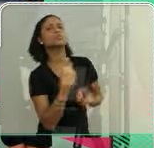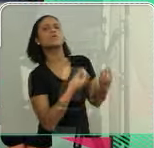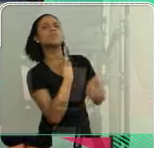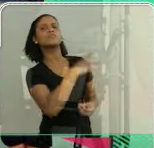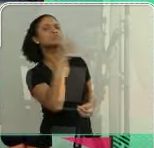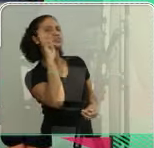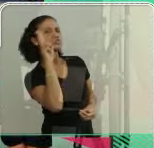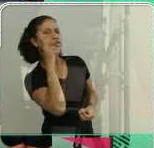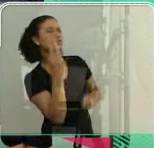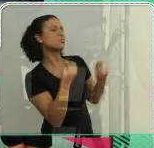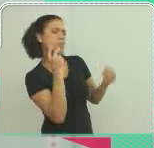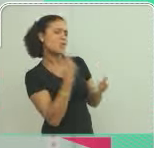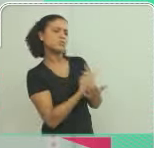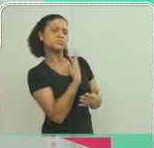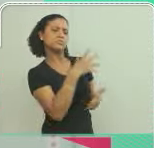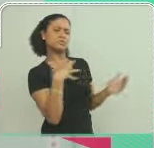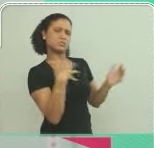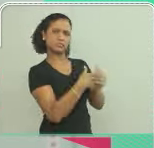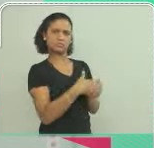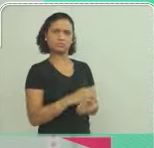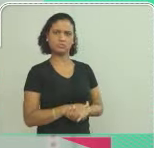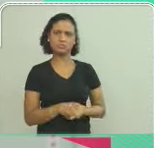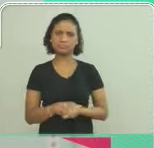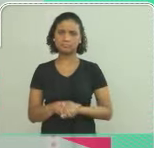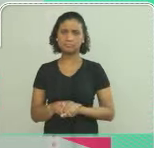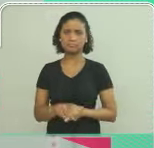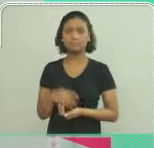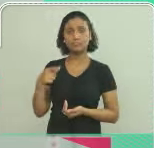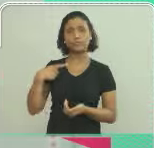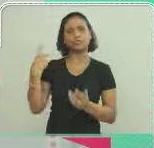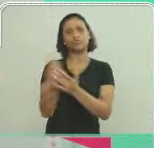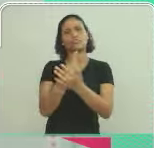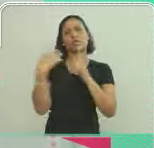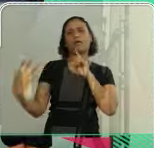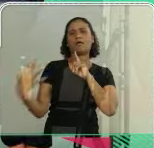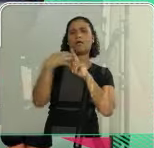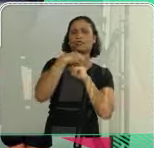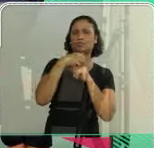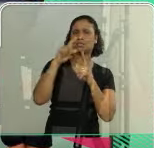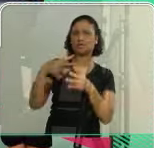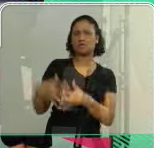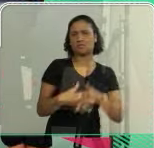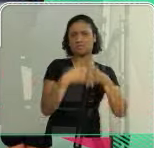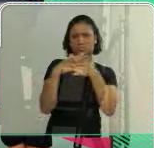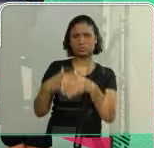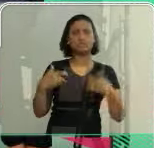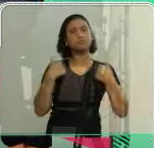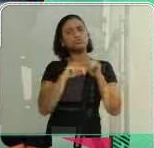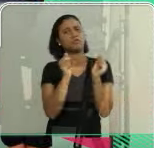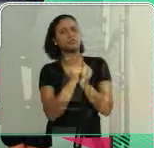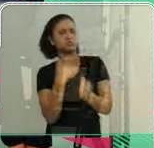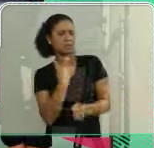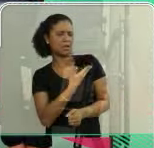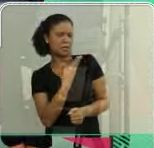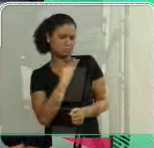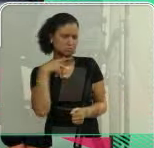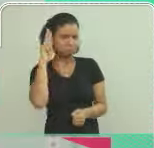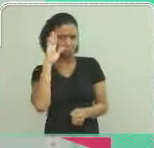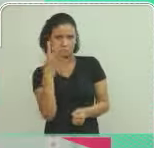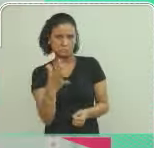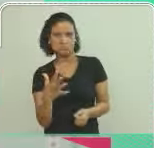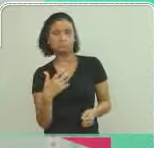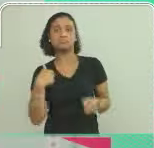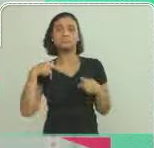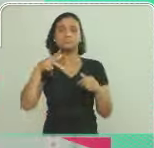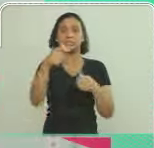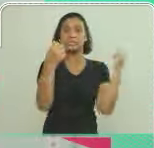foi essa história? Como foi esse acidente? Eu fui atropelada, Ju, por um caminhão. Eu estava com uma amiga e mais ou menos o caminhão tentou desviar dela e meio que não